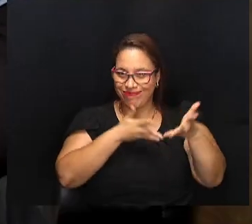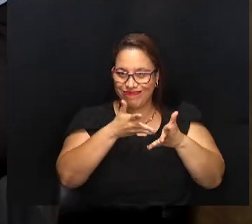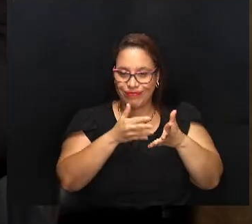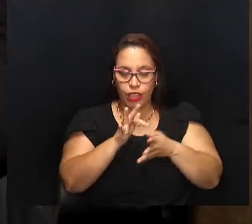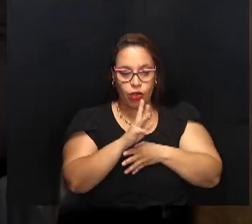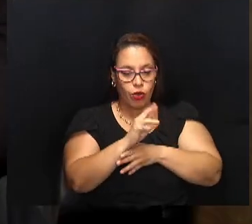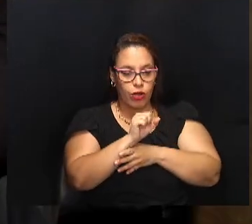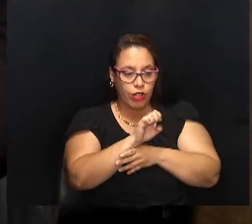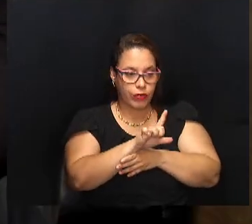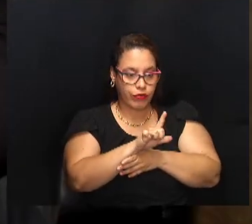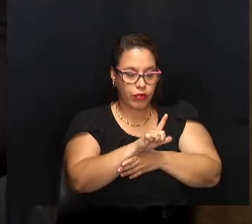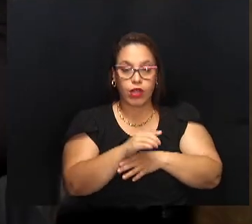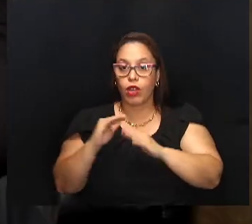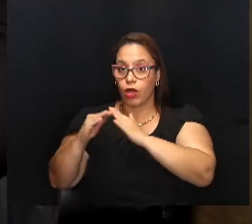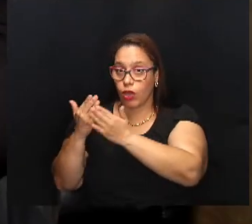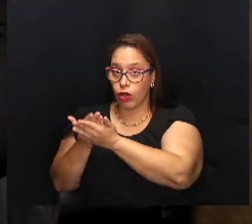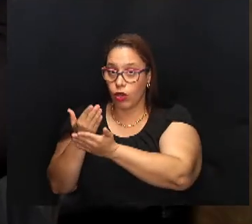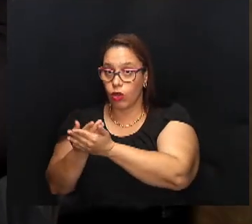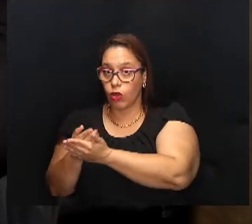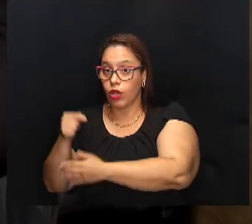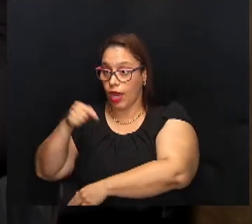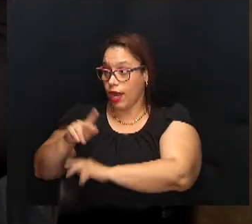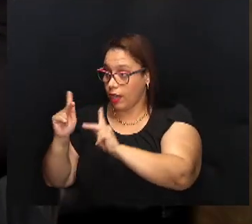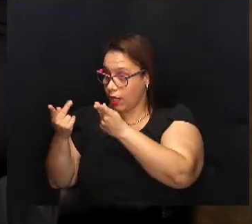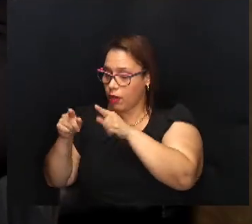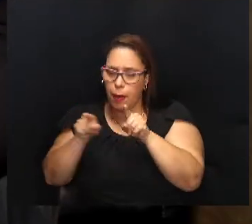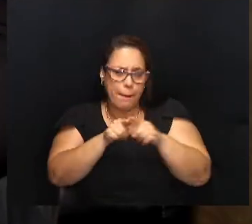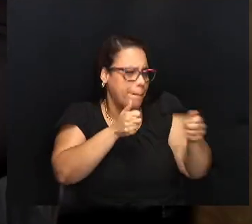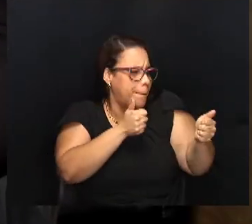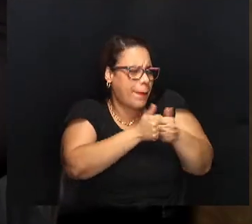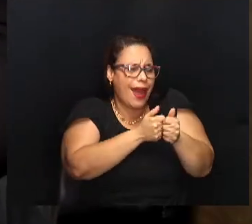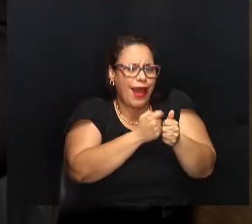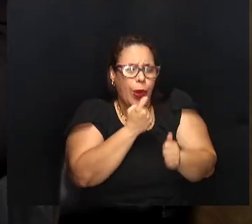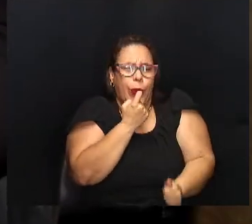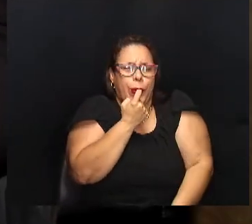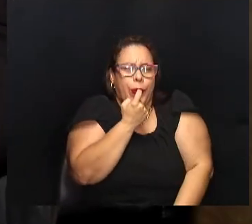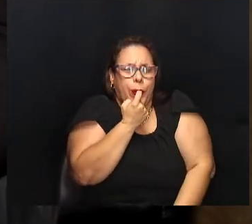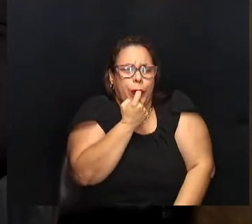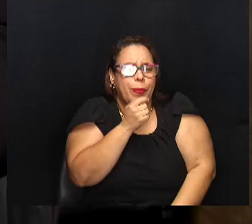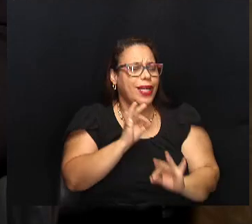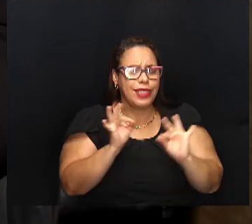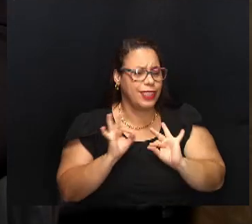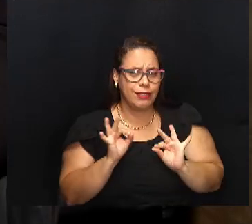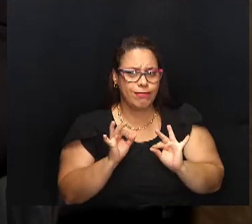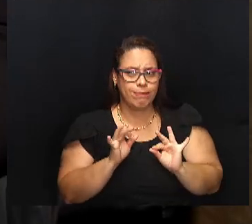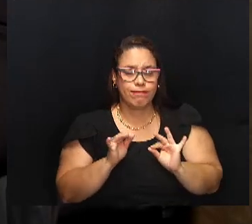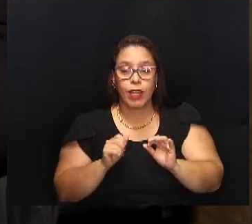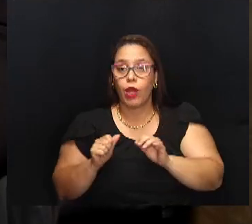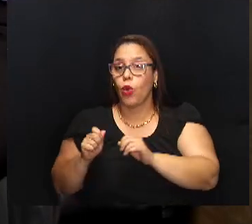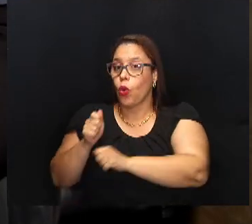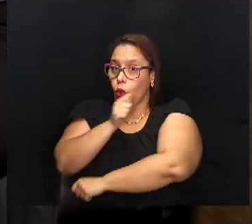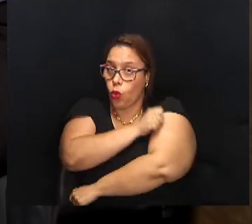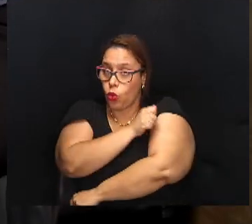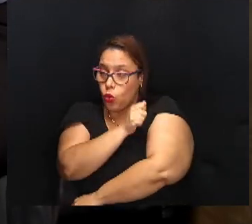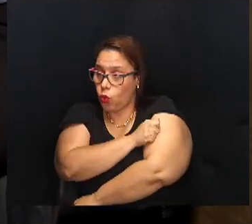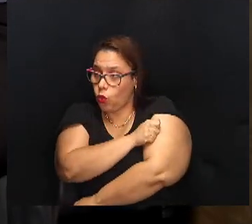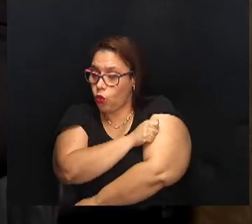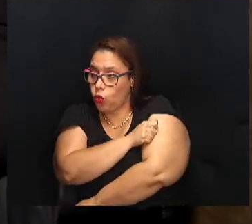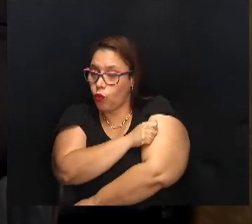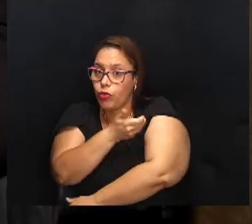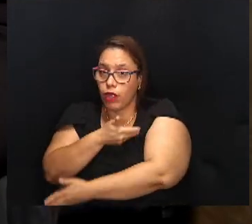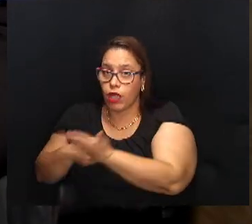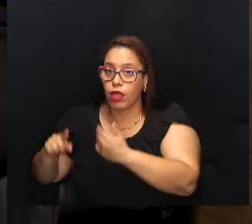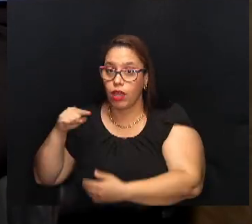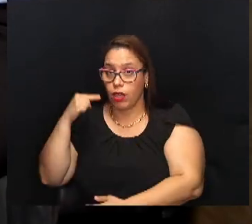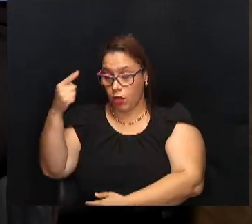futsal. Em uma escola aqui em Hortolândia. Sim, aqui pertinho, aqui no bairro mesmo. Aí são outros alunos ou alunos que participam